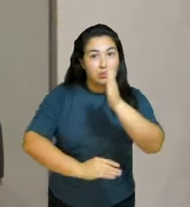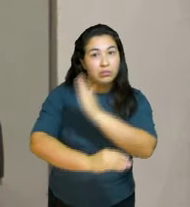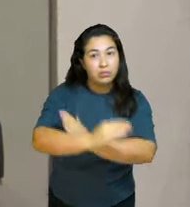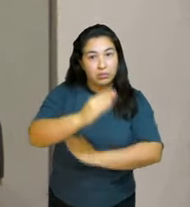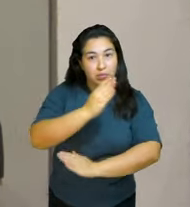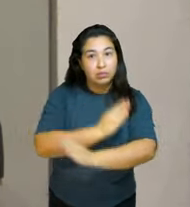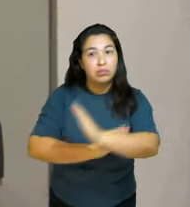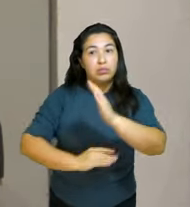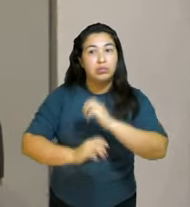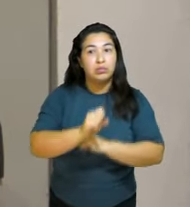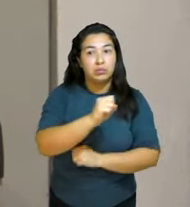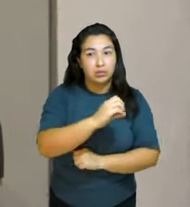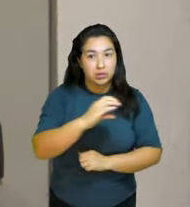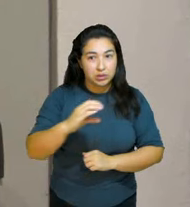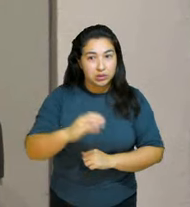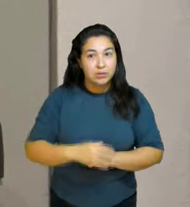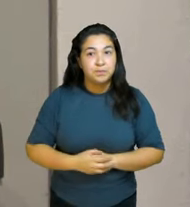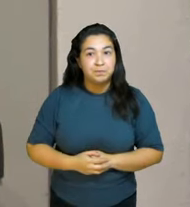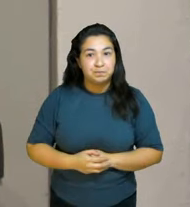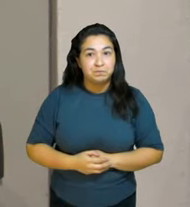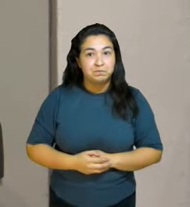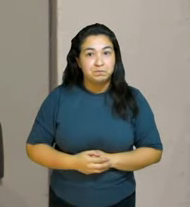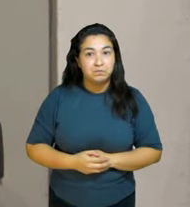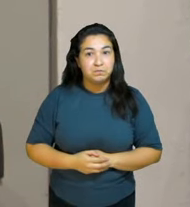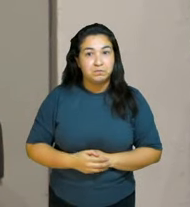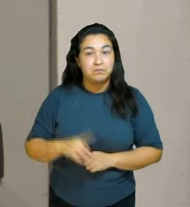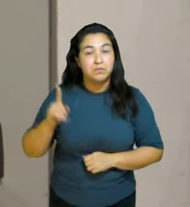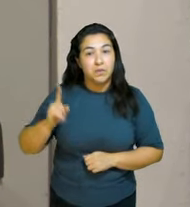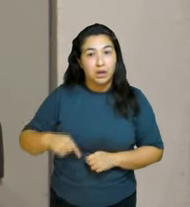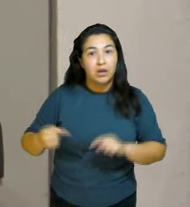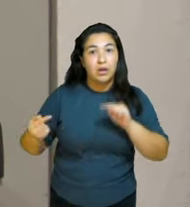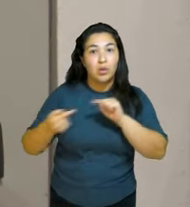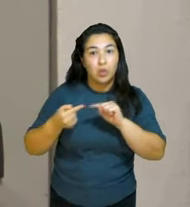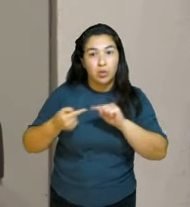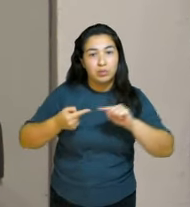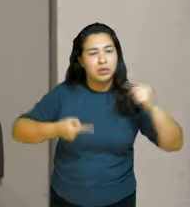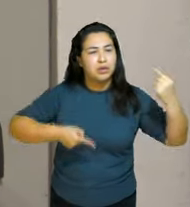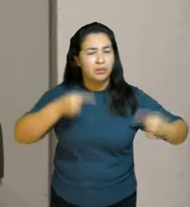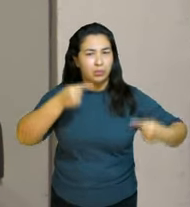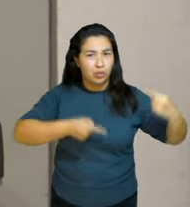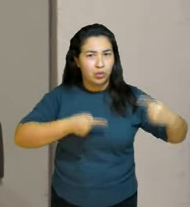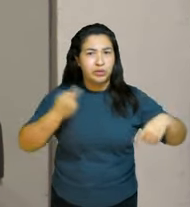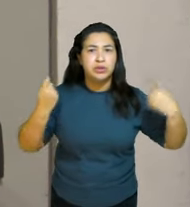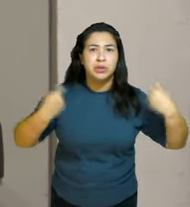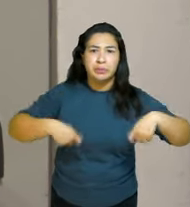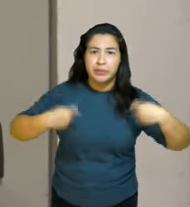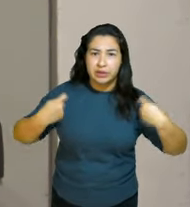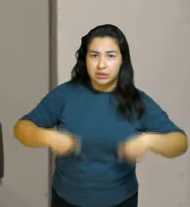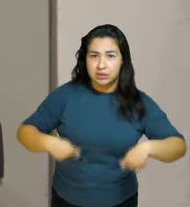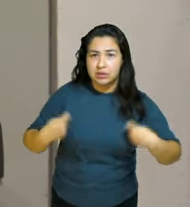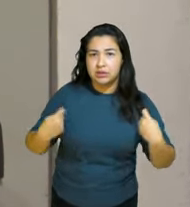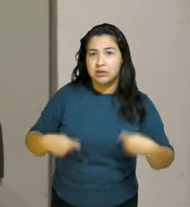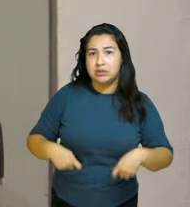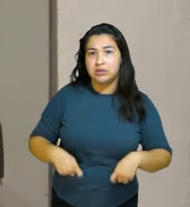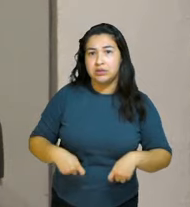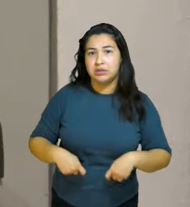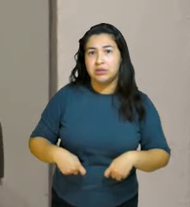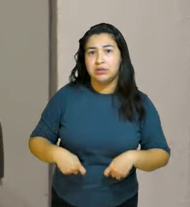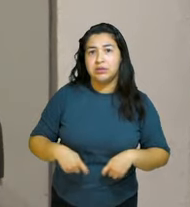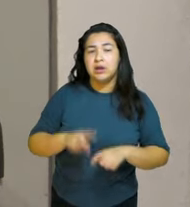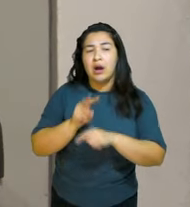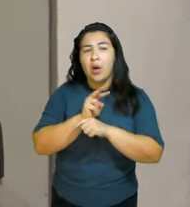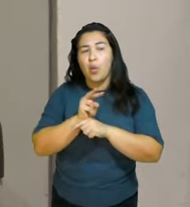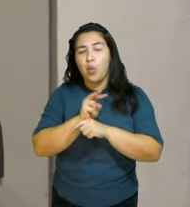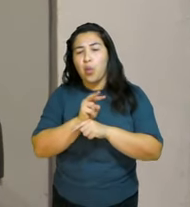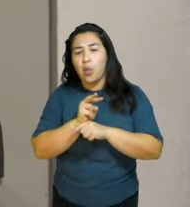porque isso faz parte do jogo, então, do jogo político. Nós precisamos, sim, nós temos uma função de fiscalização,